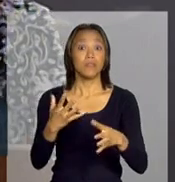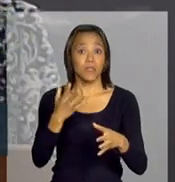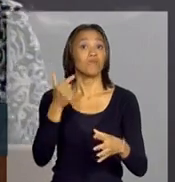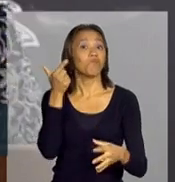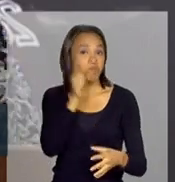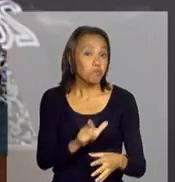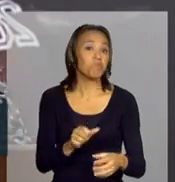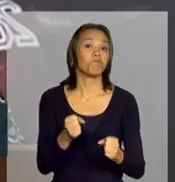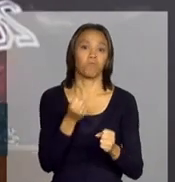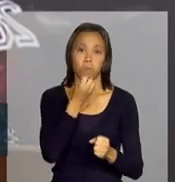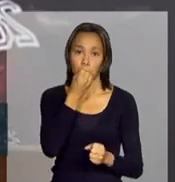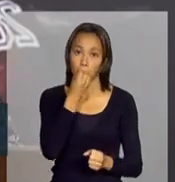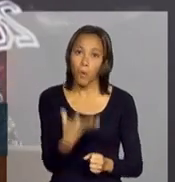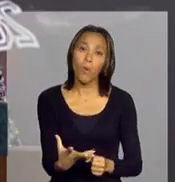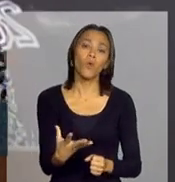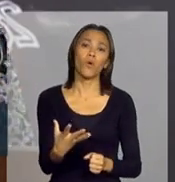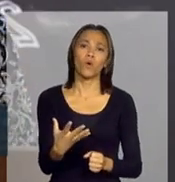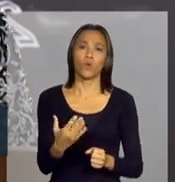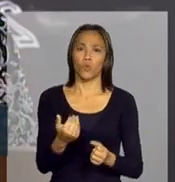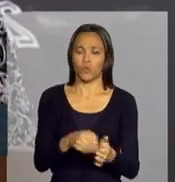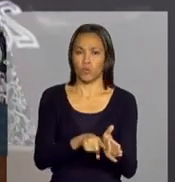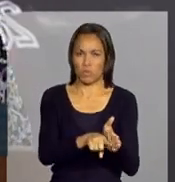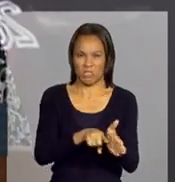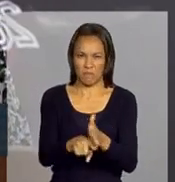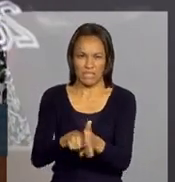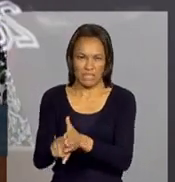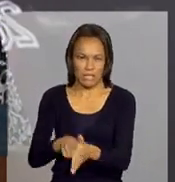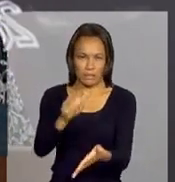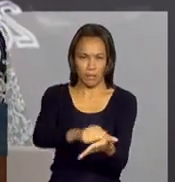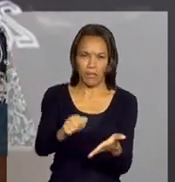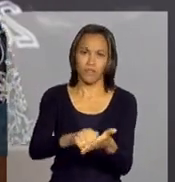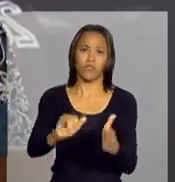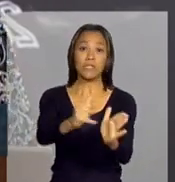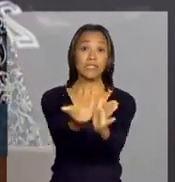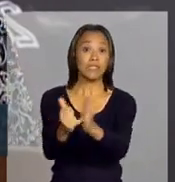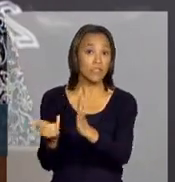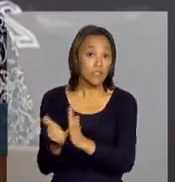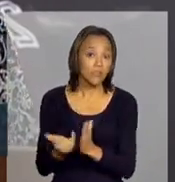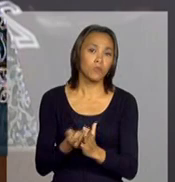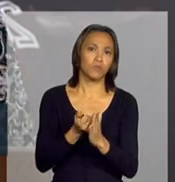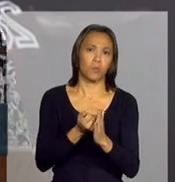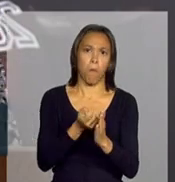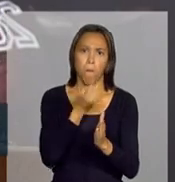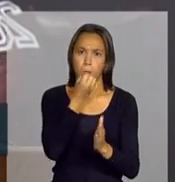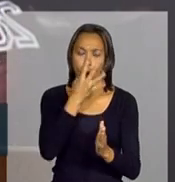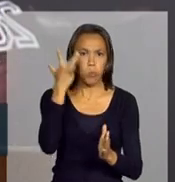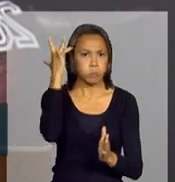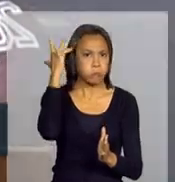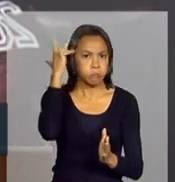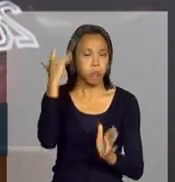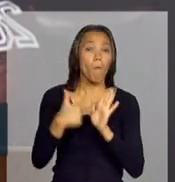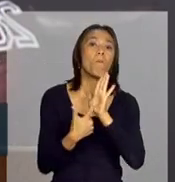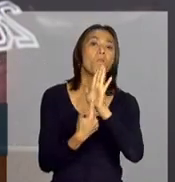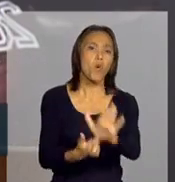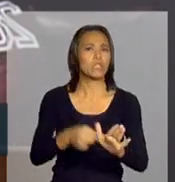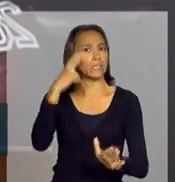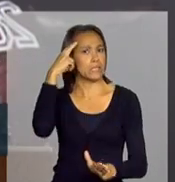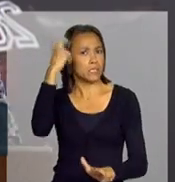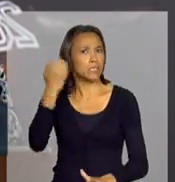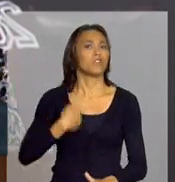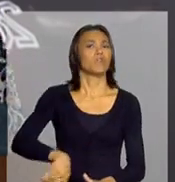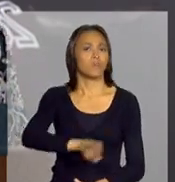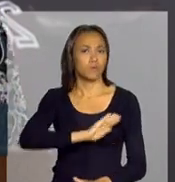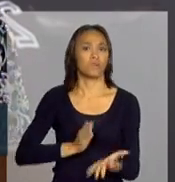resultados o elevado nível dos trabalhos inscritos Demonstra o o talento da Nossa